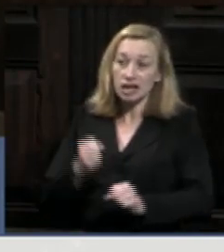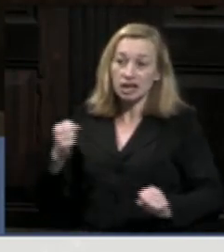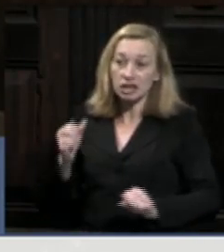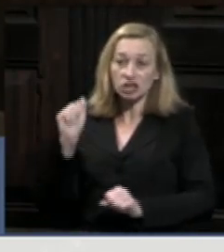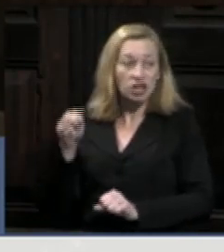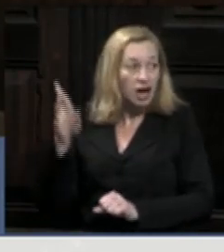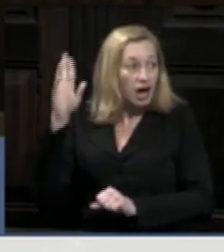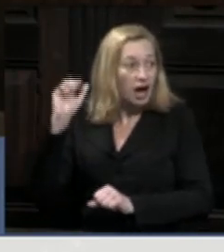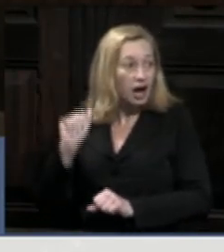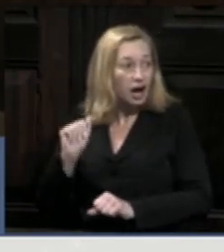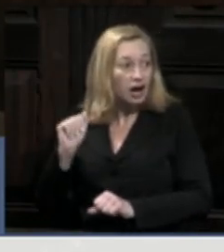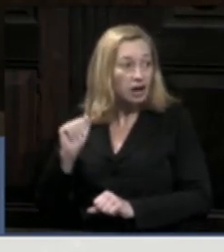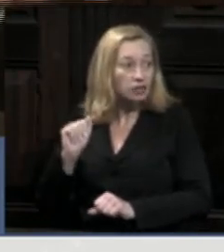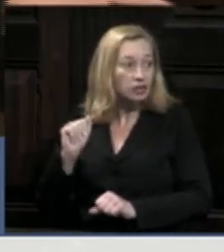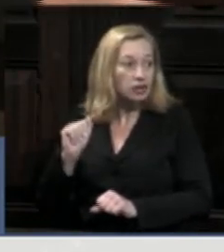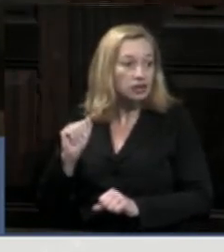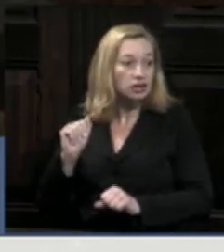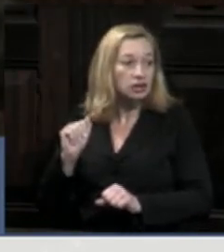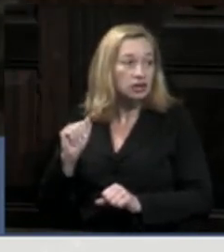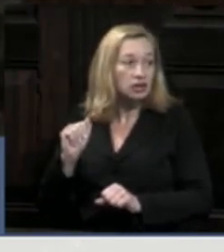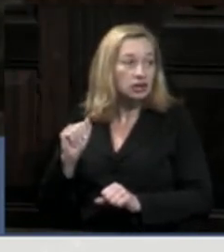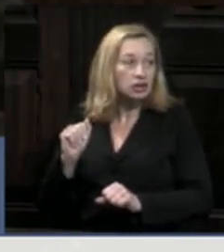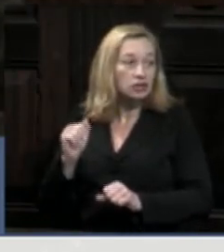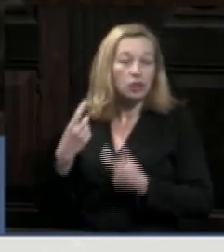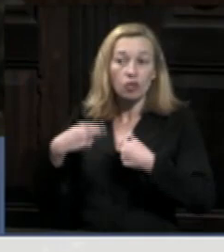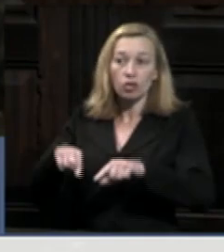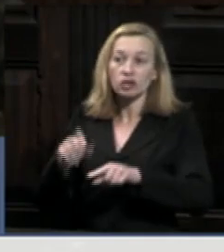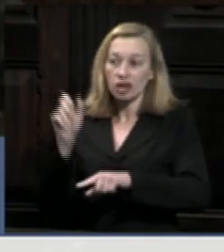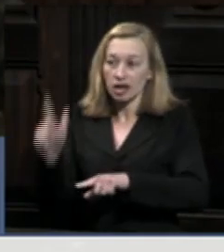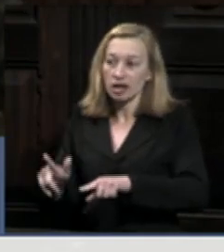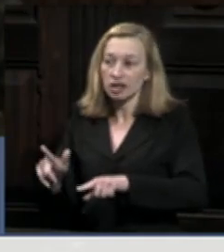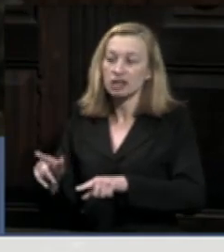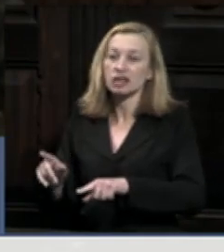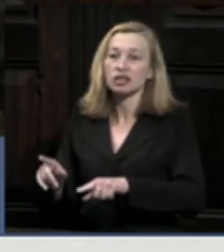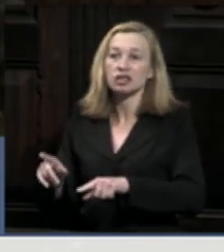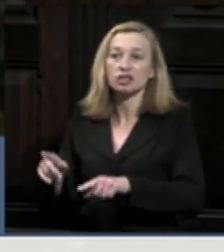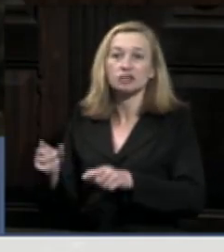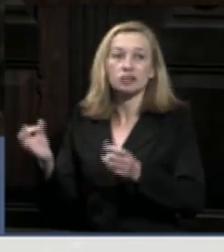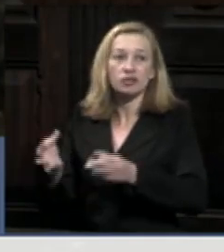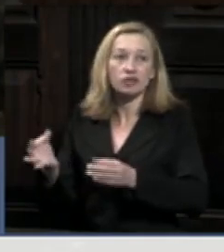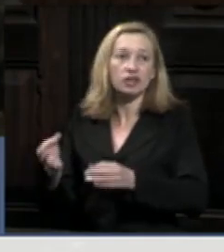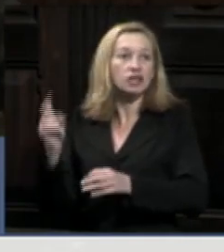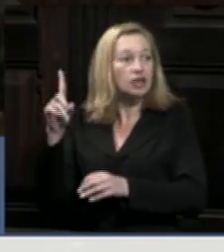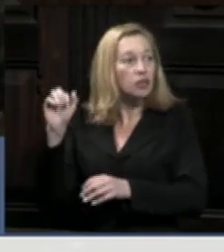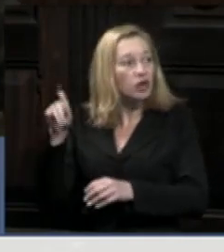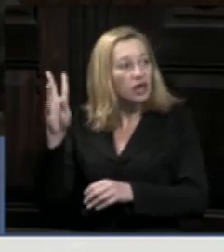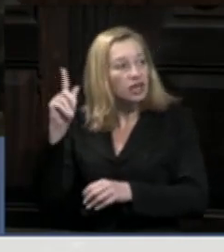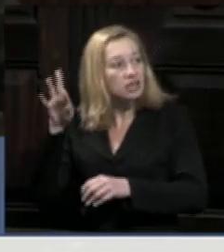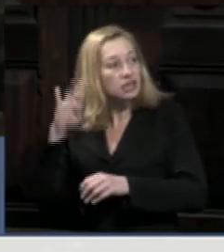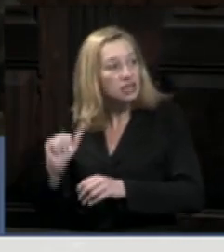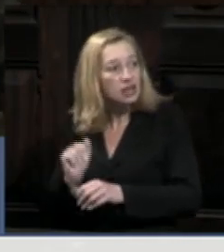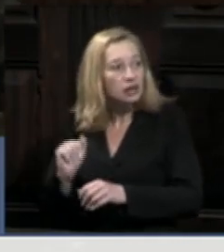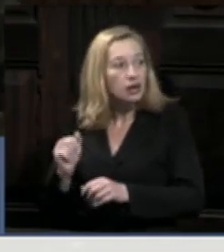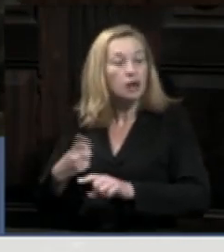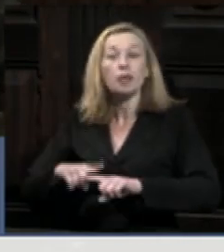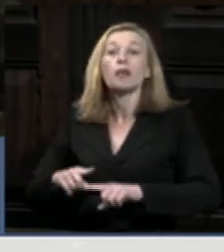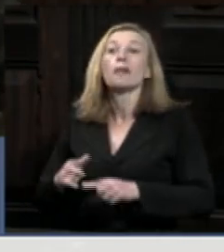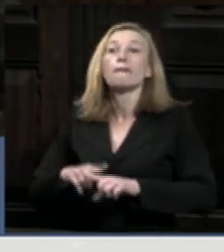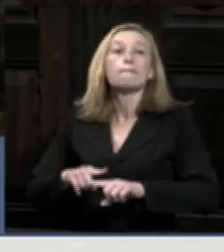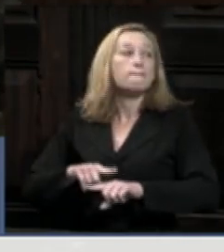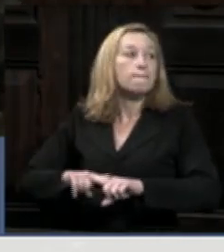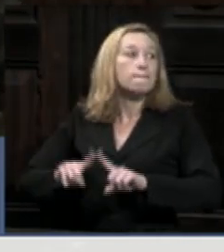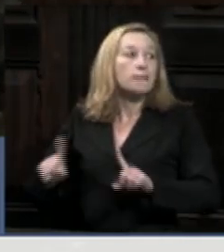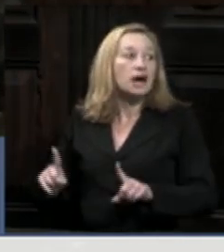mesma que seja pela democracia o seu próprio assassinato mas que os ocorra no diálogo